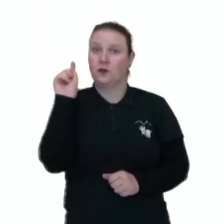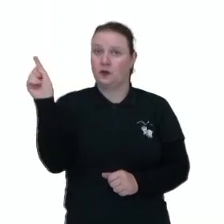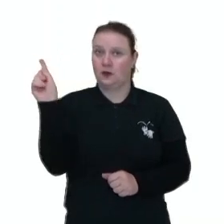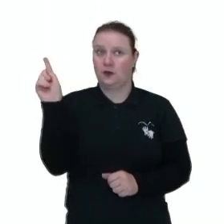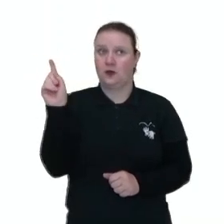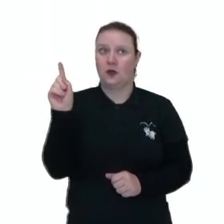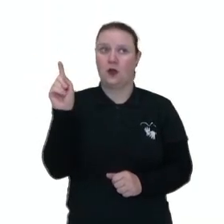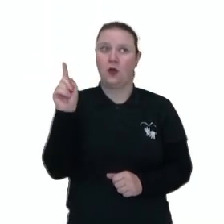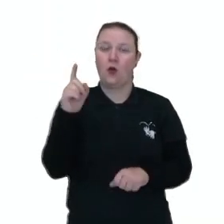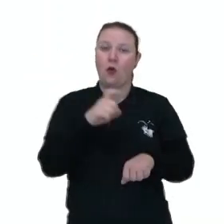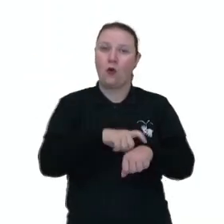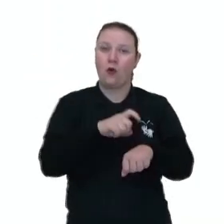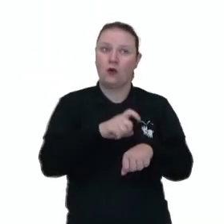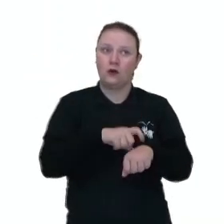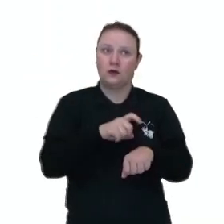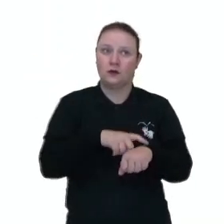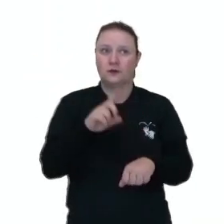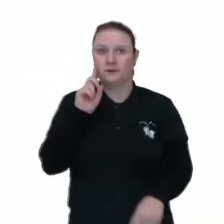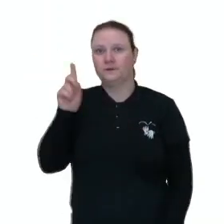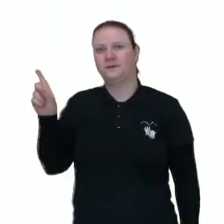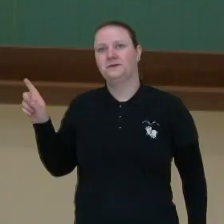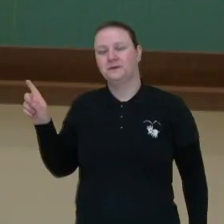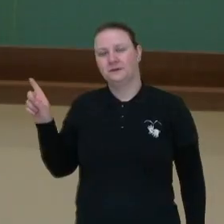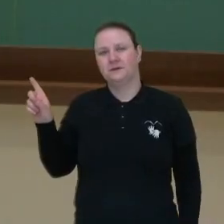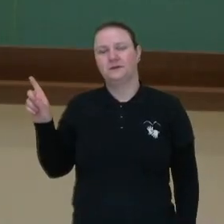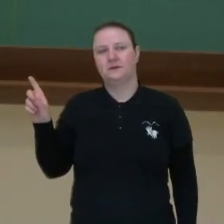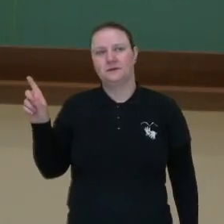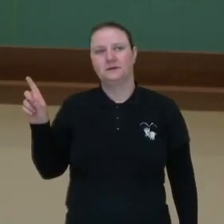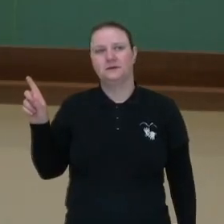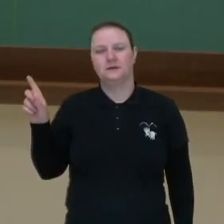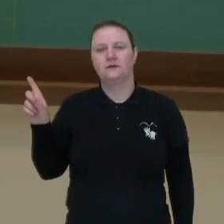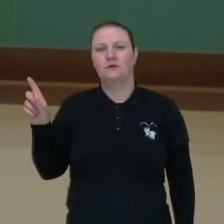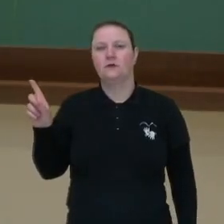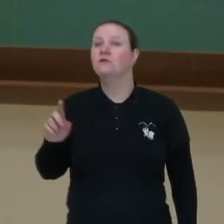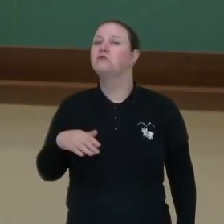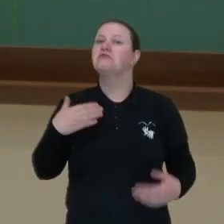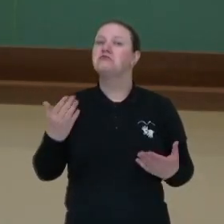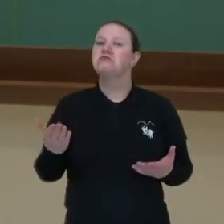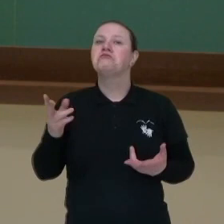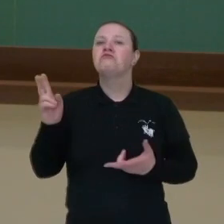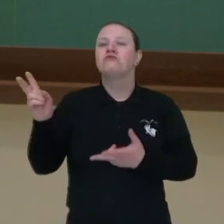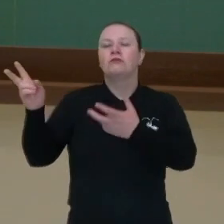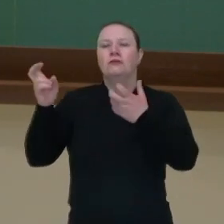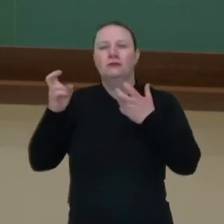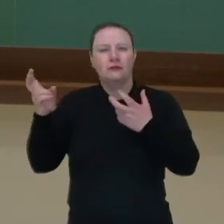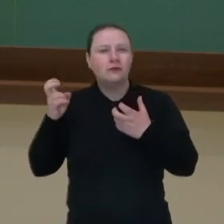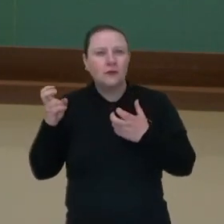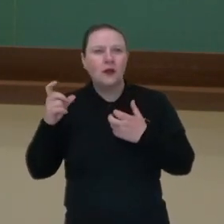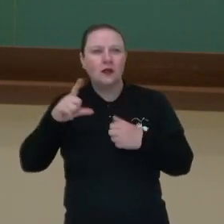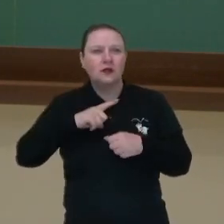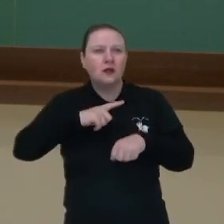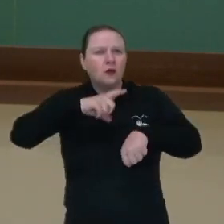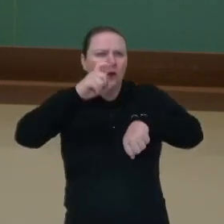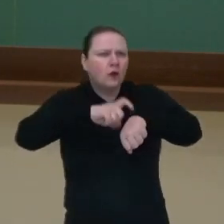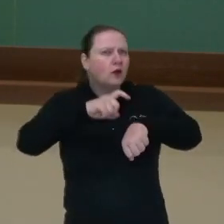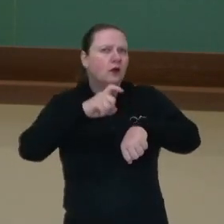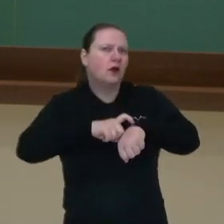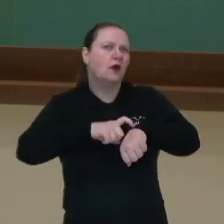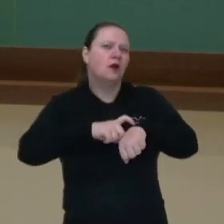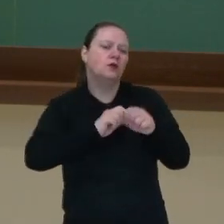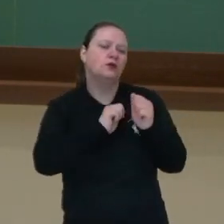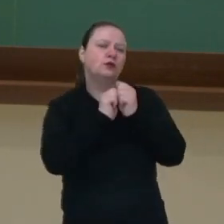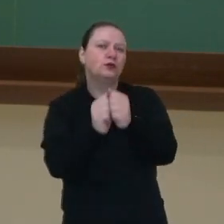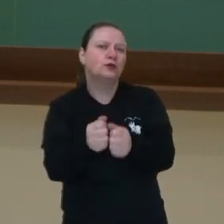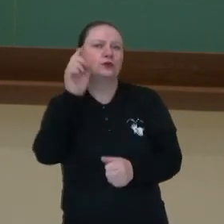19/3/2018, horário às 13 horas e 49 minutos. Observaram aqui que veio o horário junto com a data,